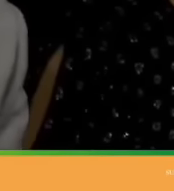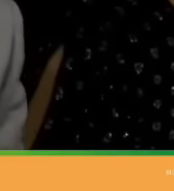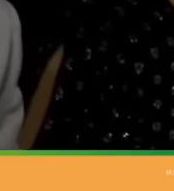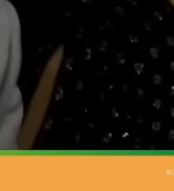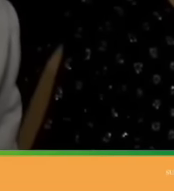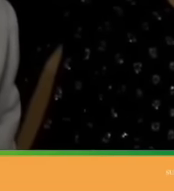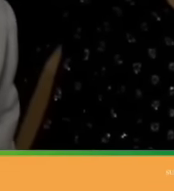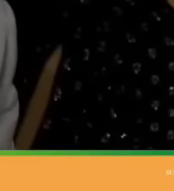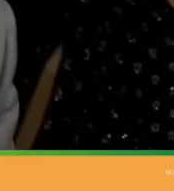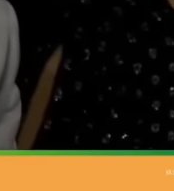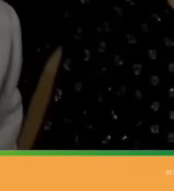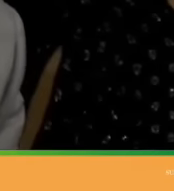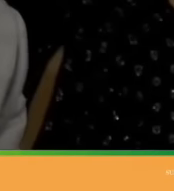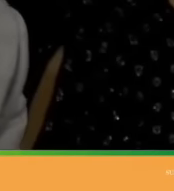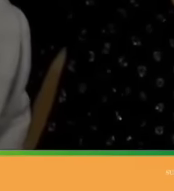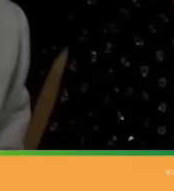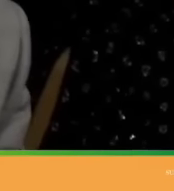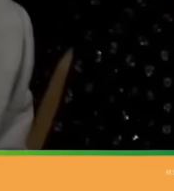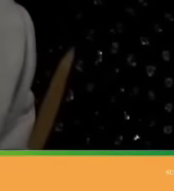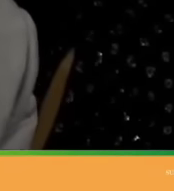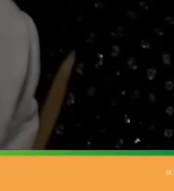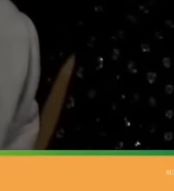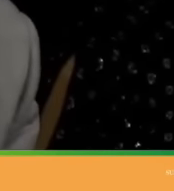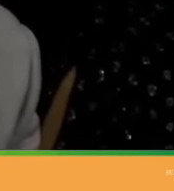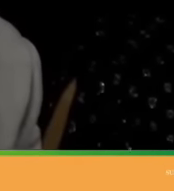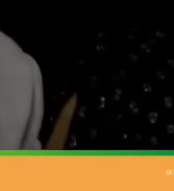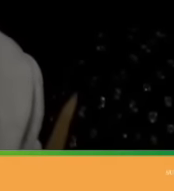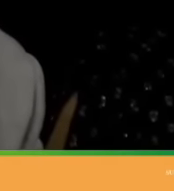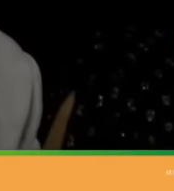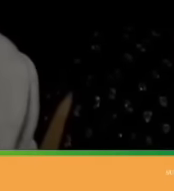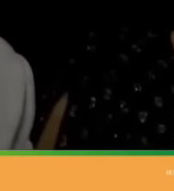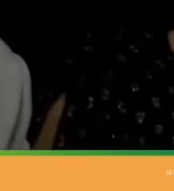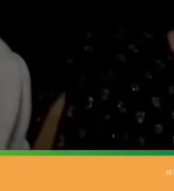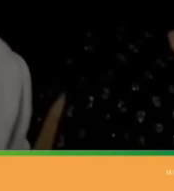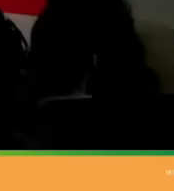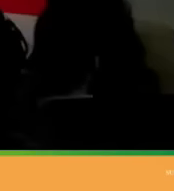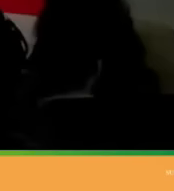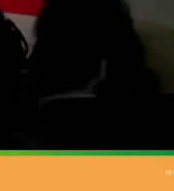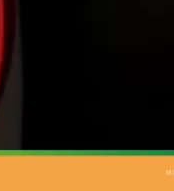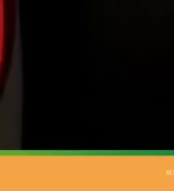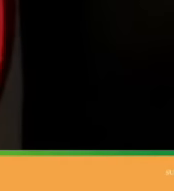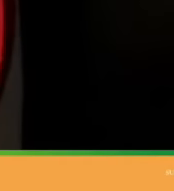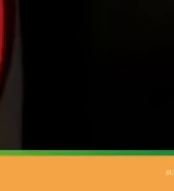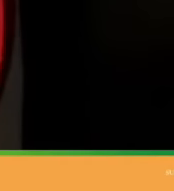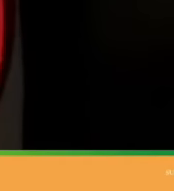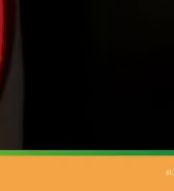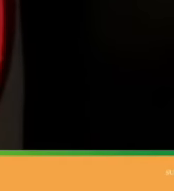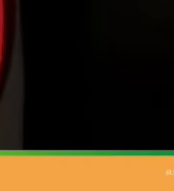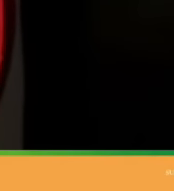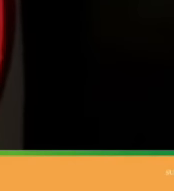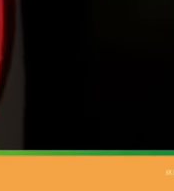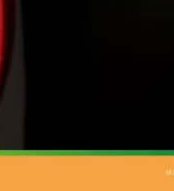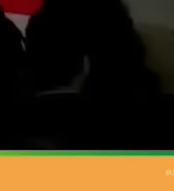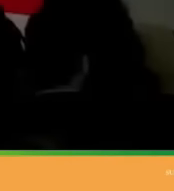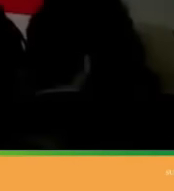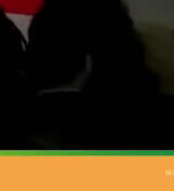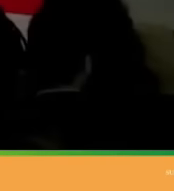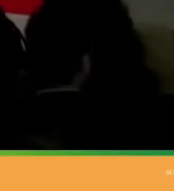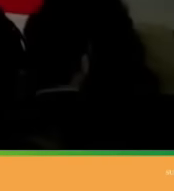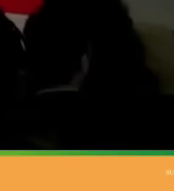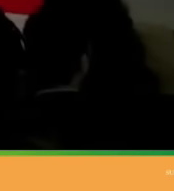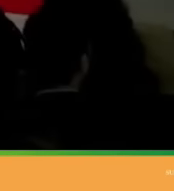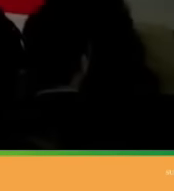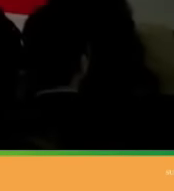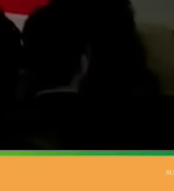quem próprio E isso não posso deixar passar disseste disseste que intivo Liberal quer acabar com a SNS é falso disseste que intivo Liberal negava na